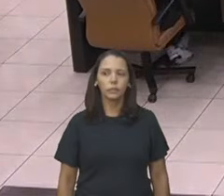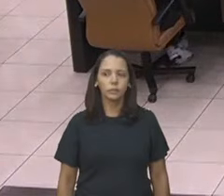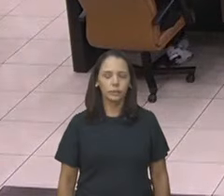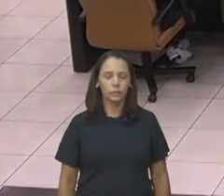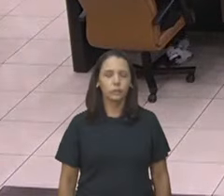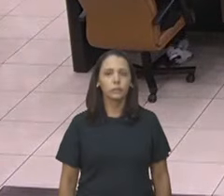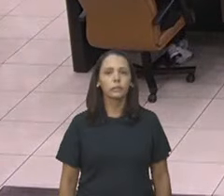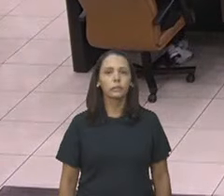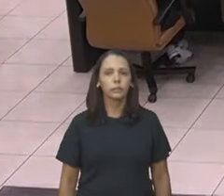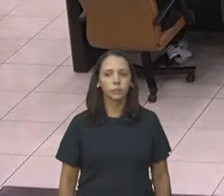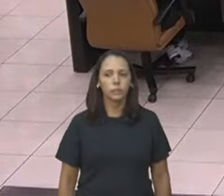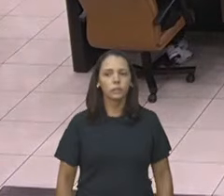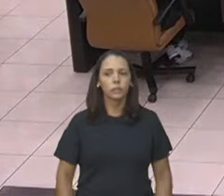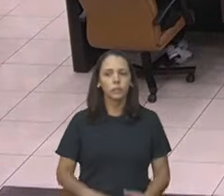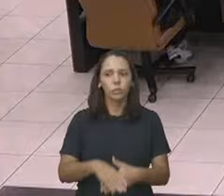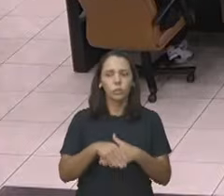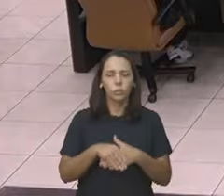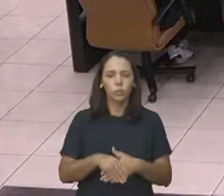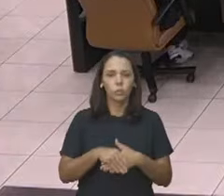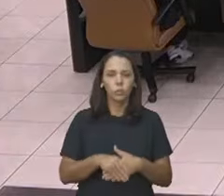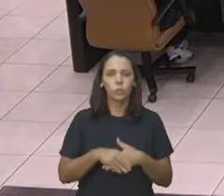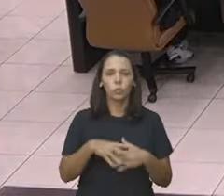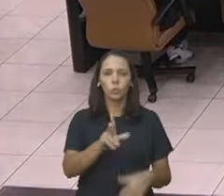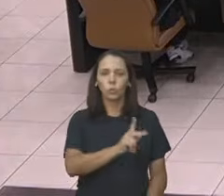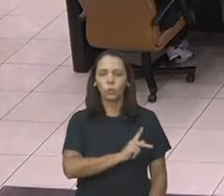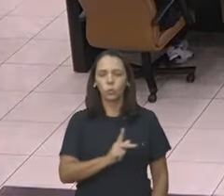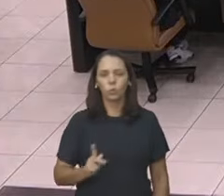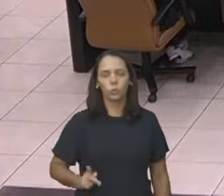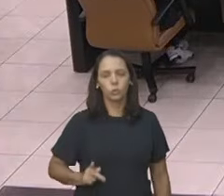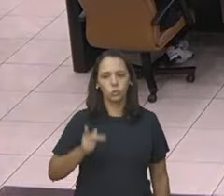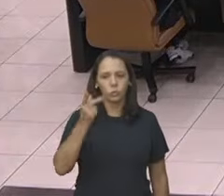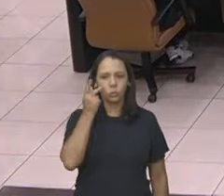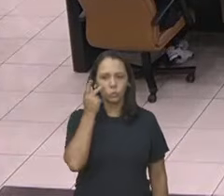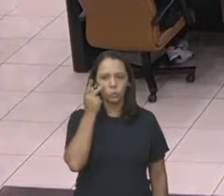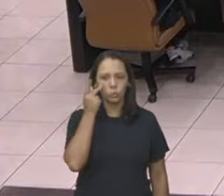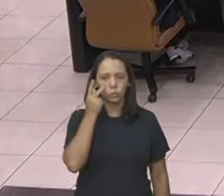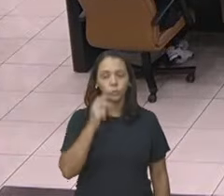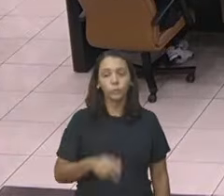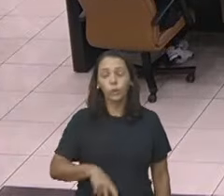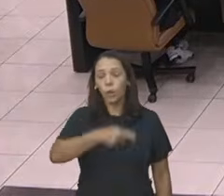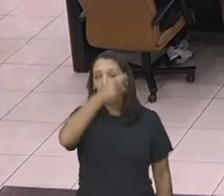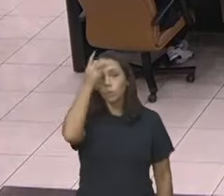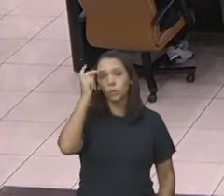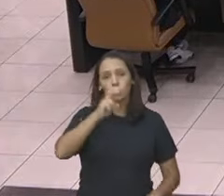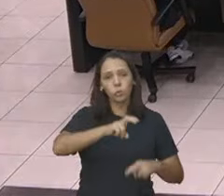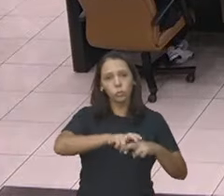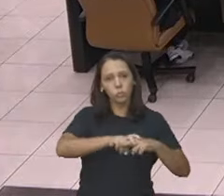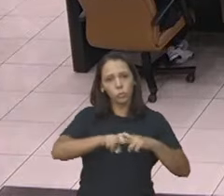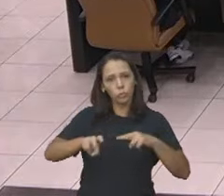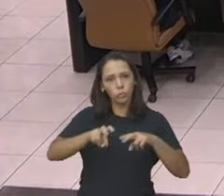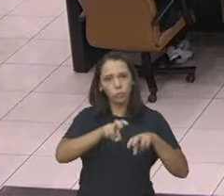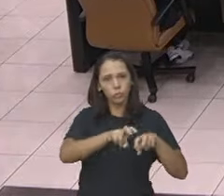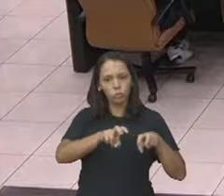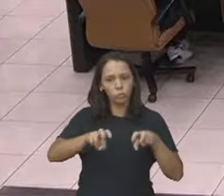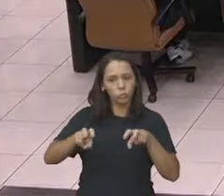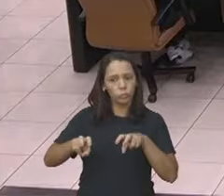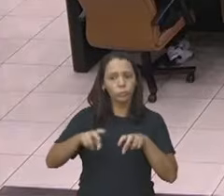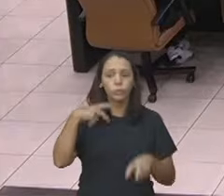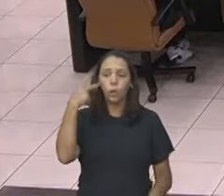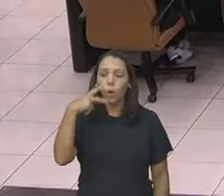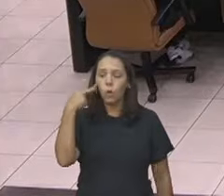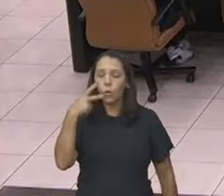Primeiramente, cumprimentar nosso presidente, Paulinho do Esporte, mesa diretora, os nobres vereadores, todos vocês